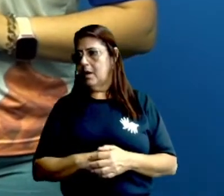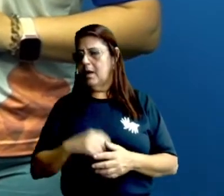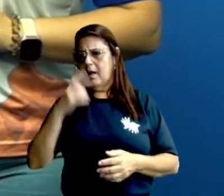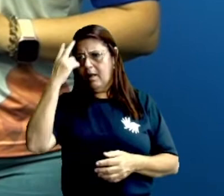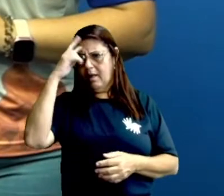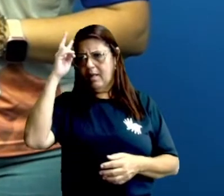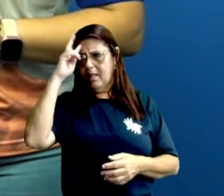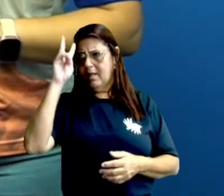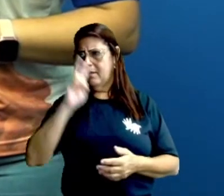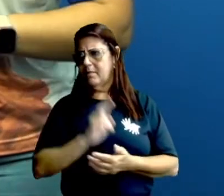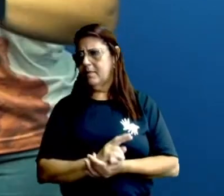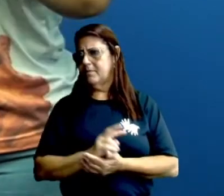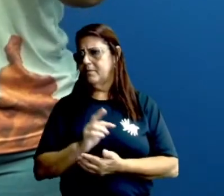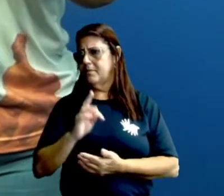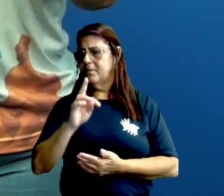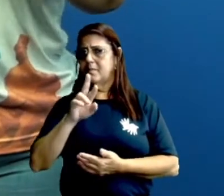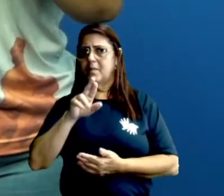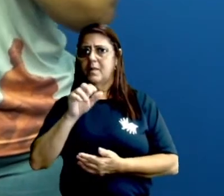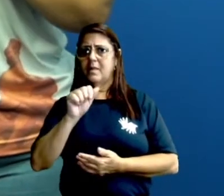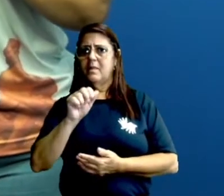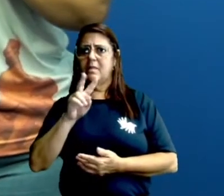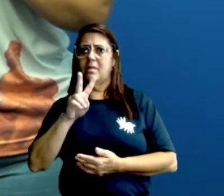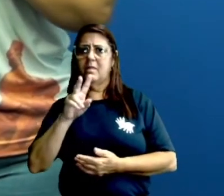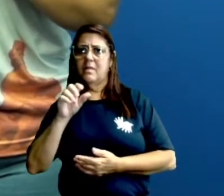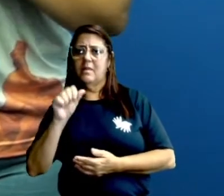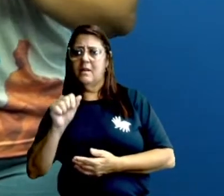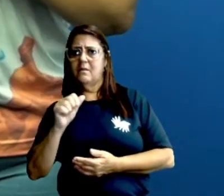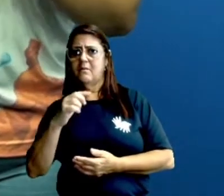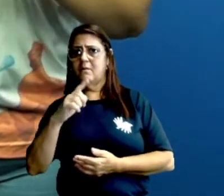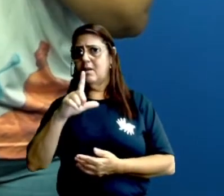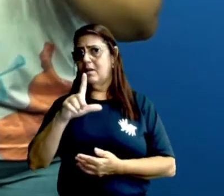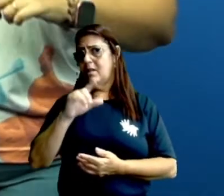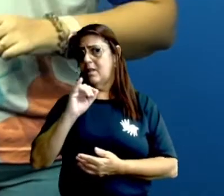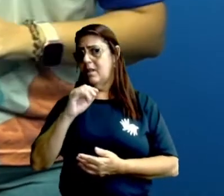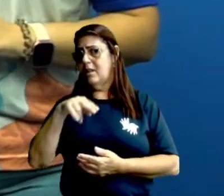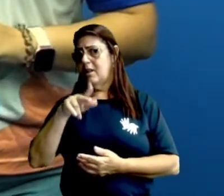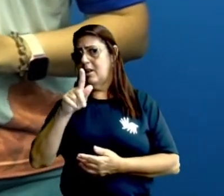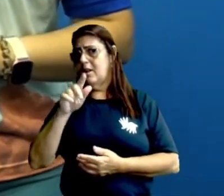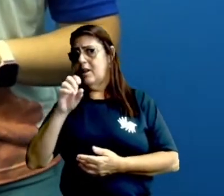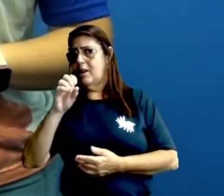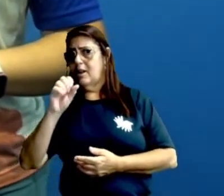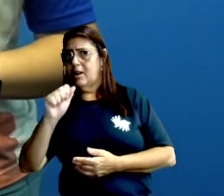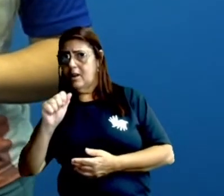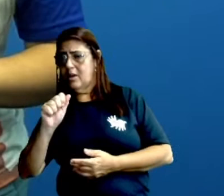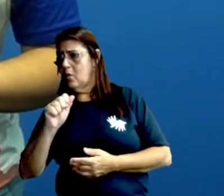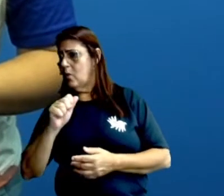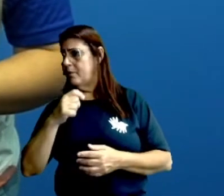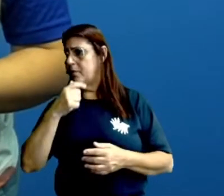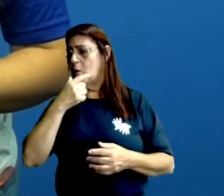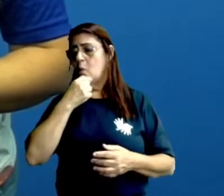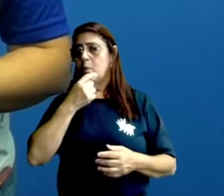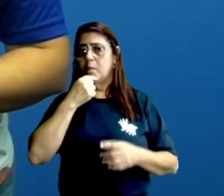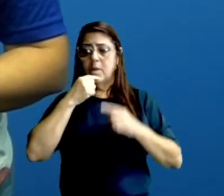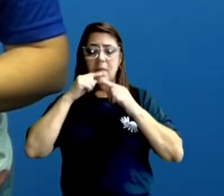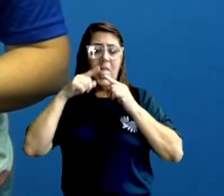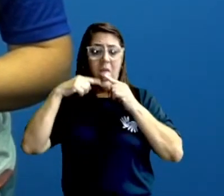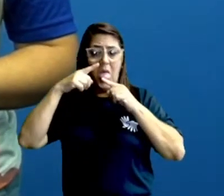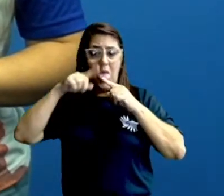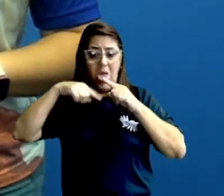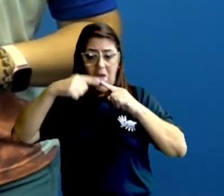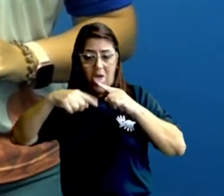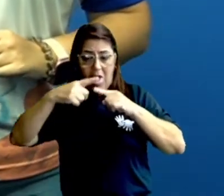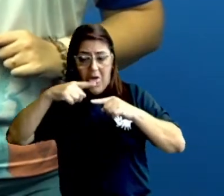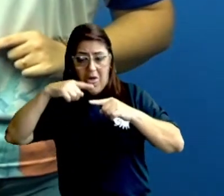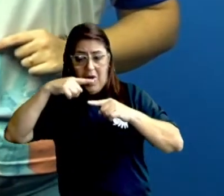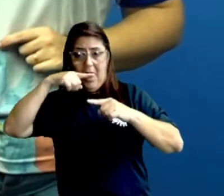lembra desse desenho com o menino com uma língua enrolada? Toda vez que eu vou falar desse tipo de texto, eu boto esse desenho para a gente lembrar,